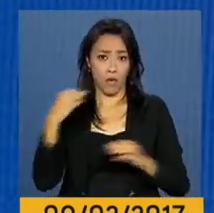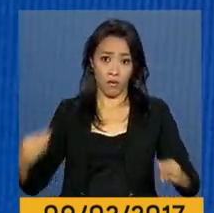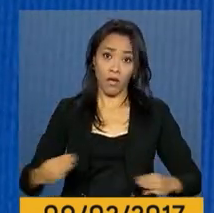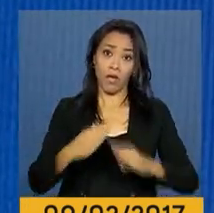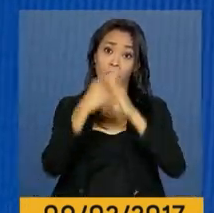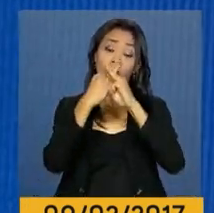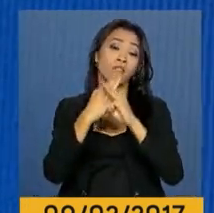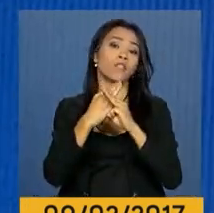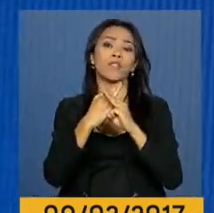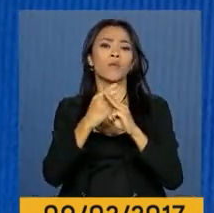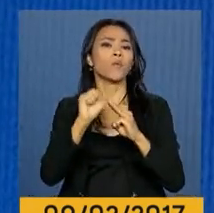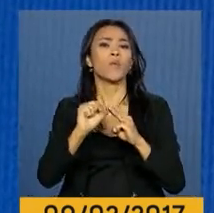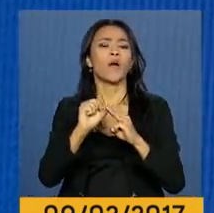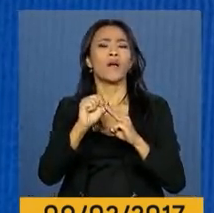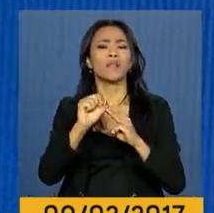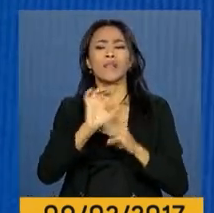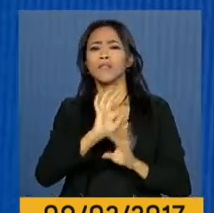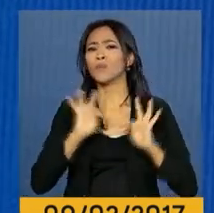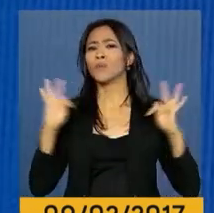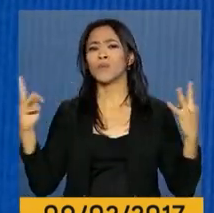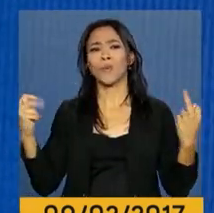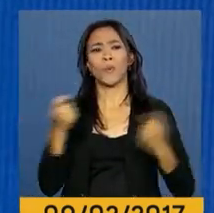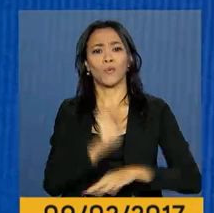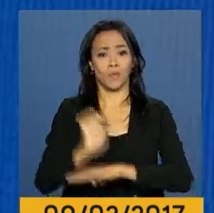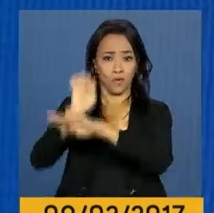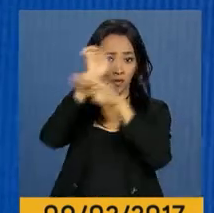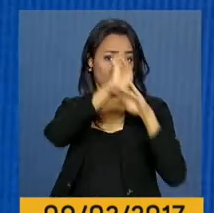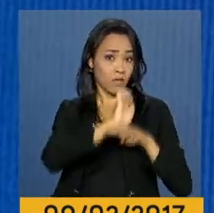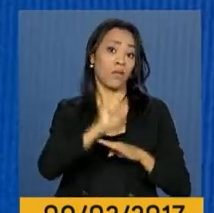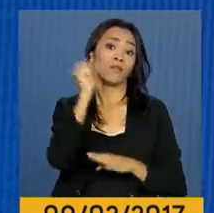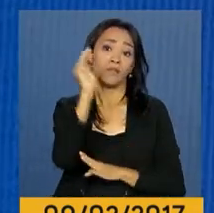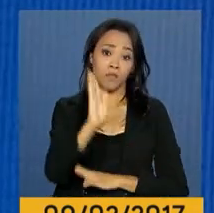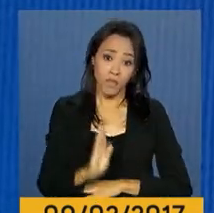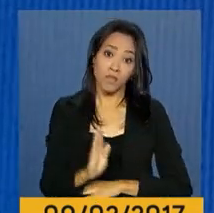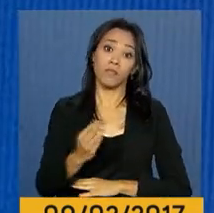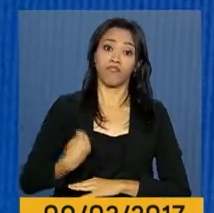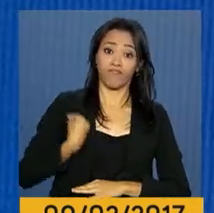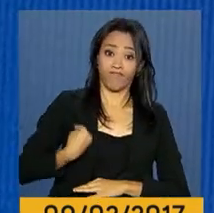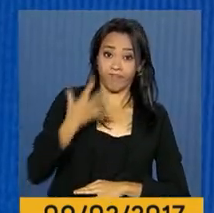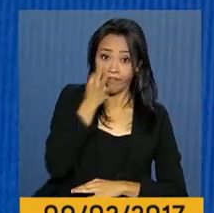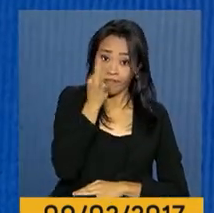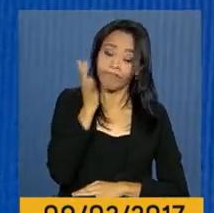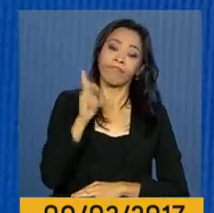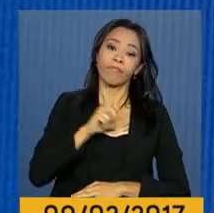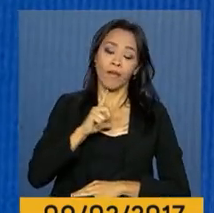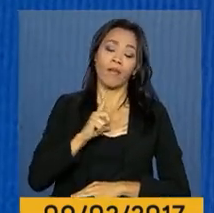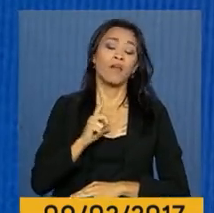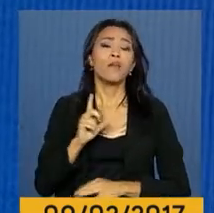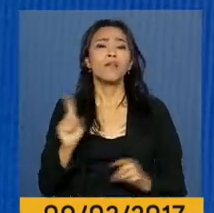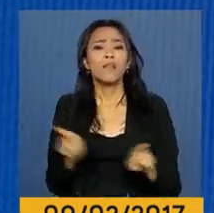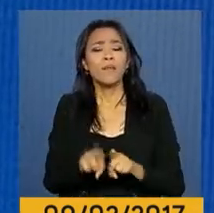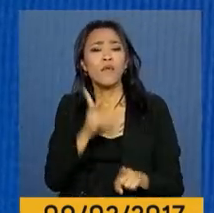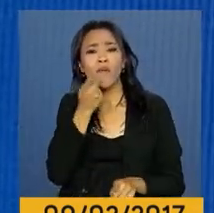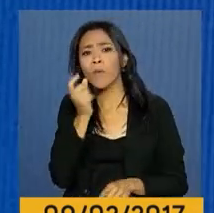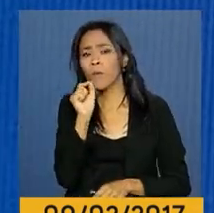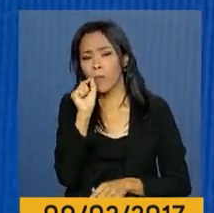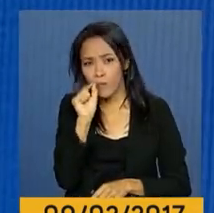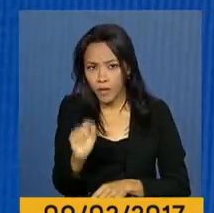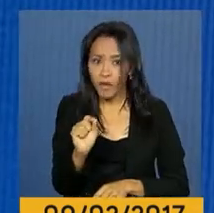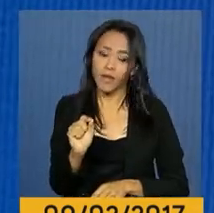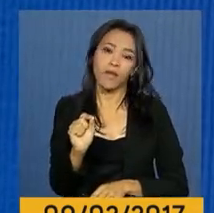em todos os estados brasileiros e eu disse que eu também recebi com uma